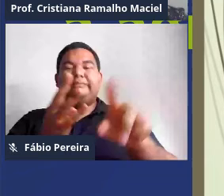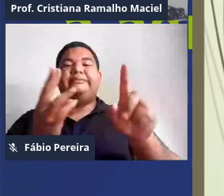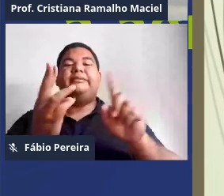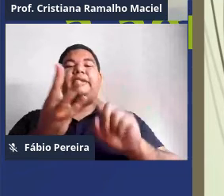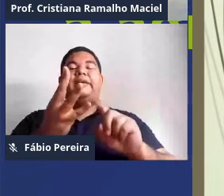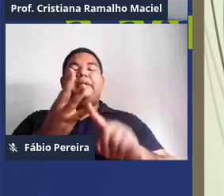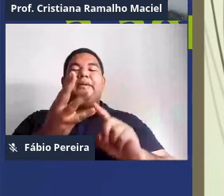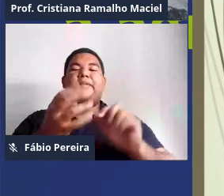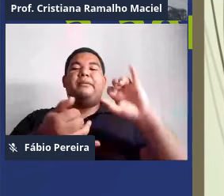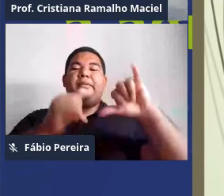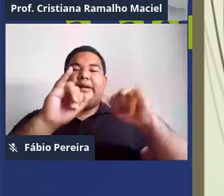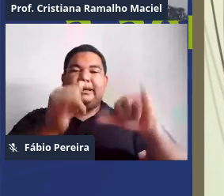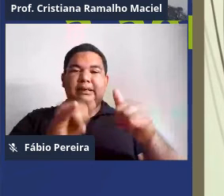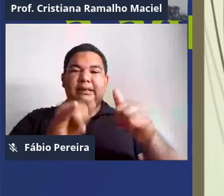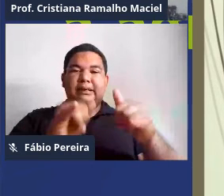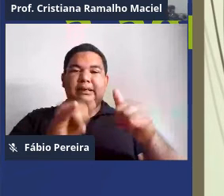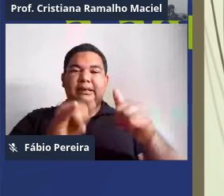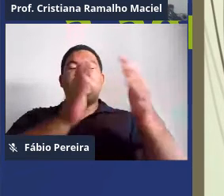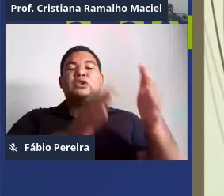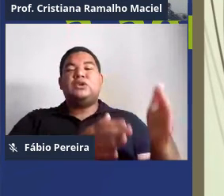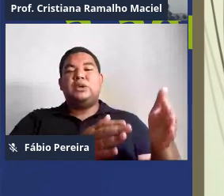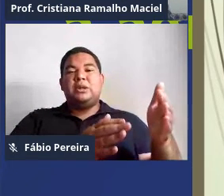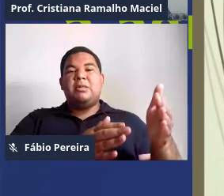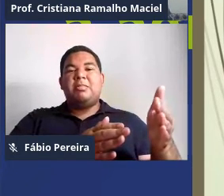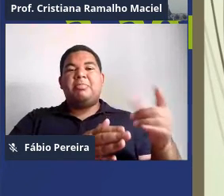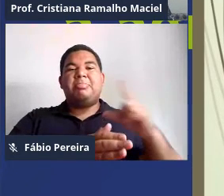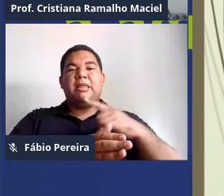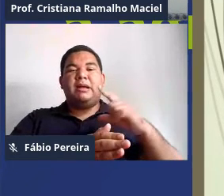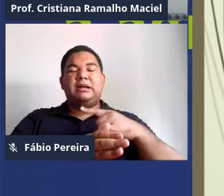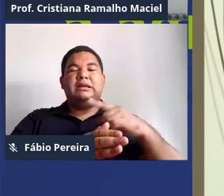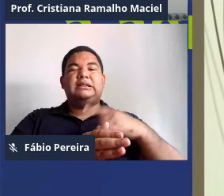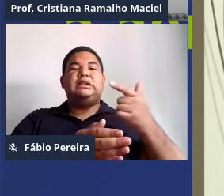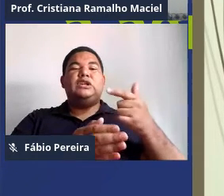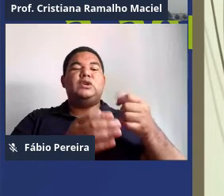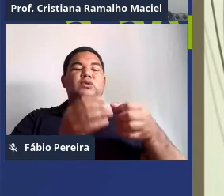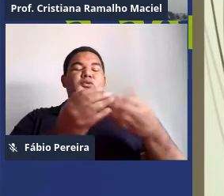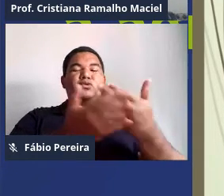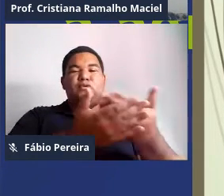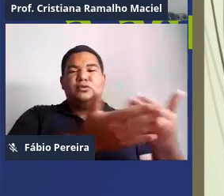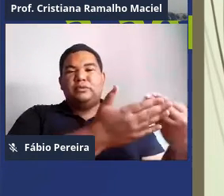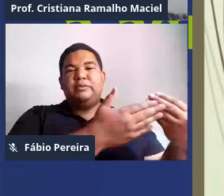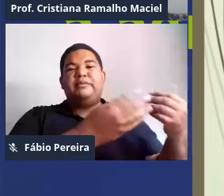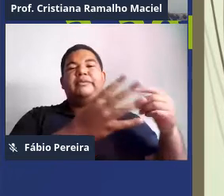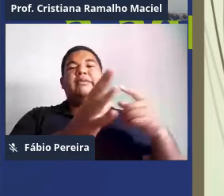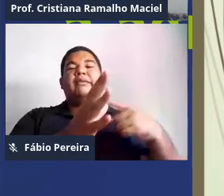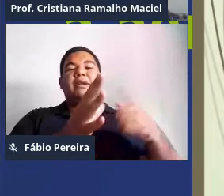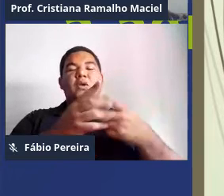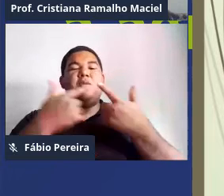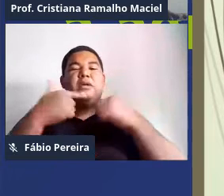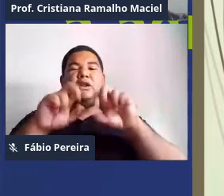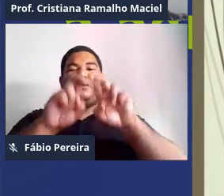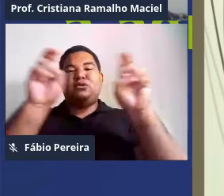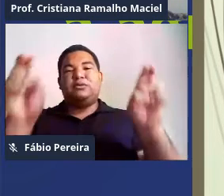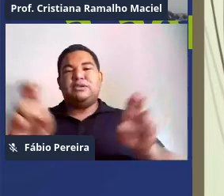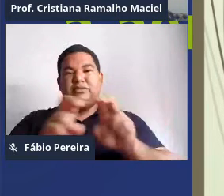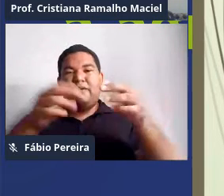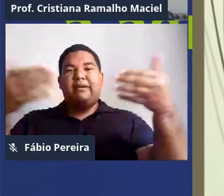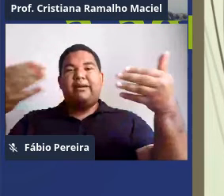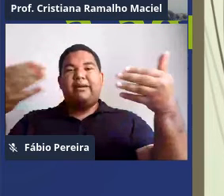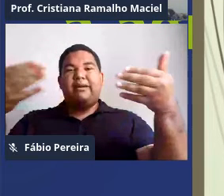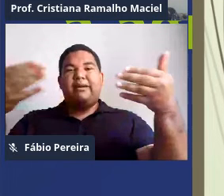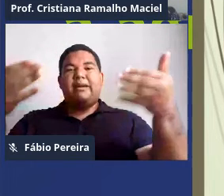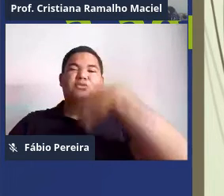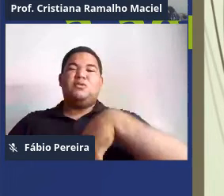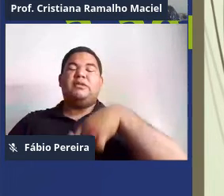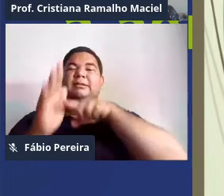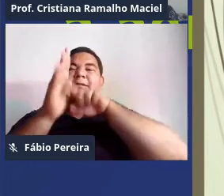um sequenciamento massivo, uma comunicação com o computador, agora é minha vez. Então,